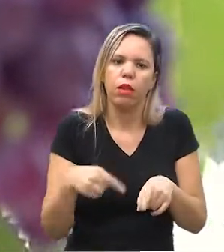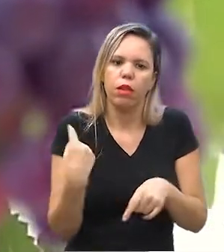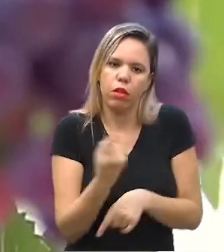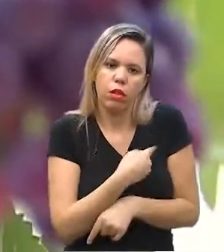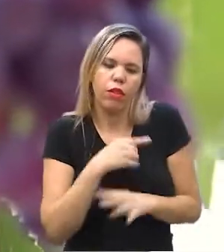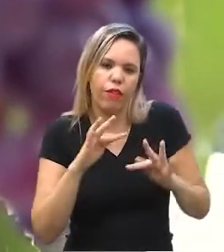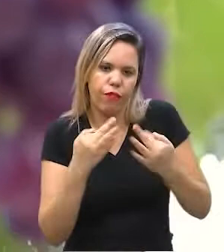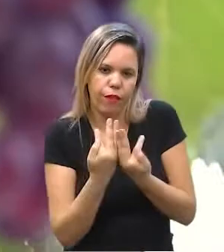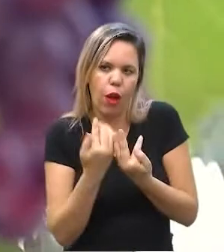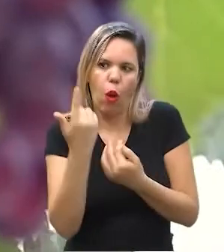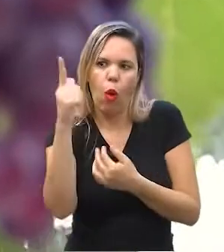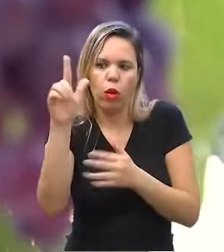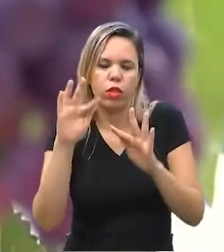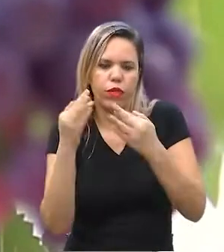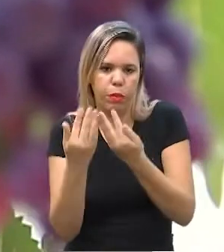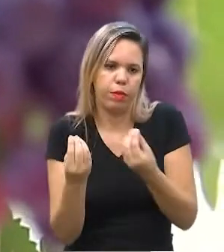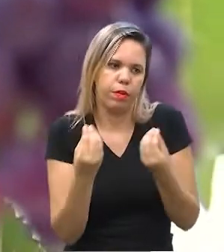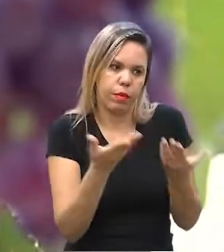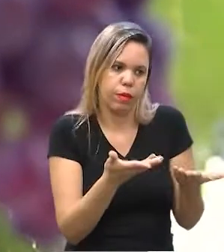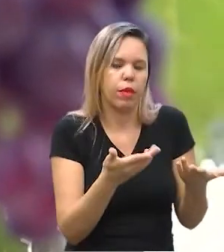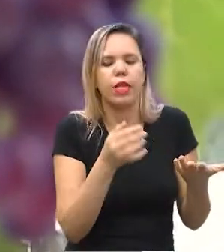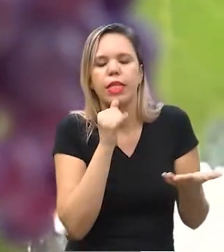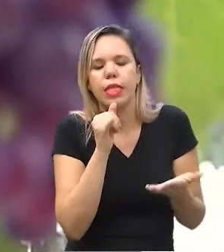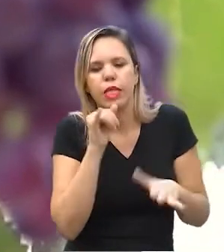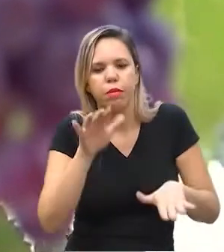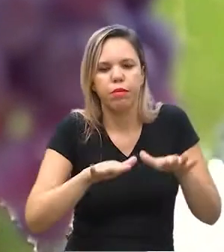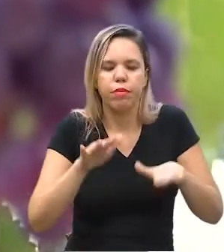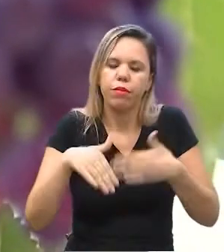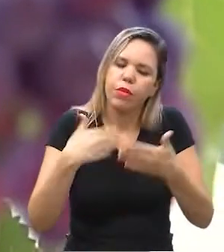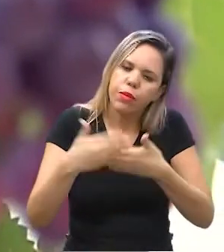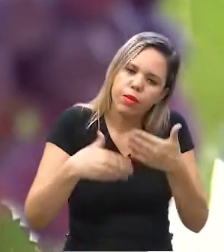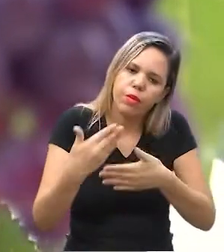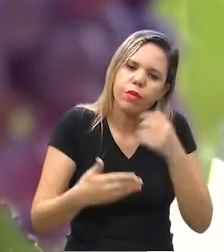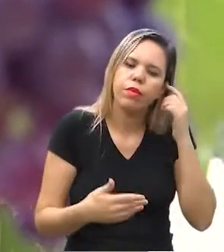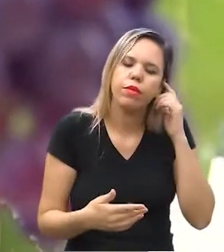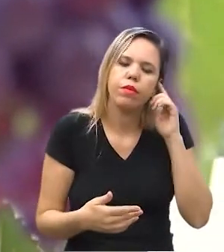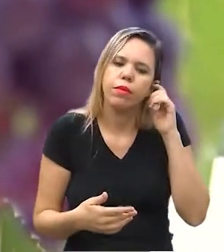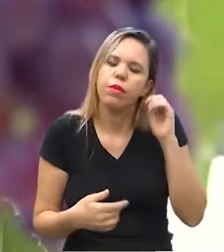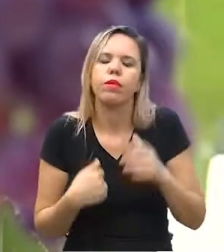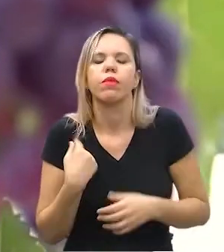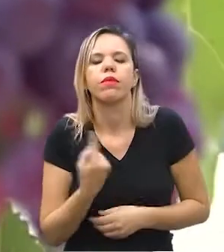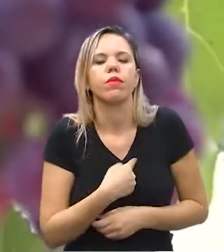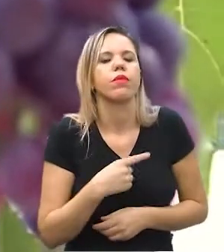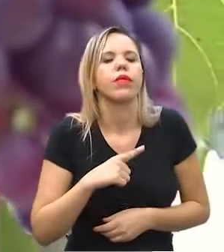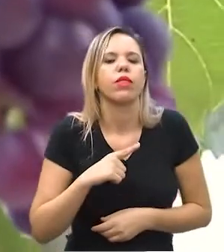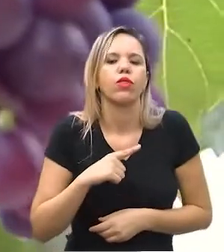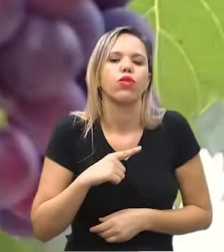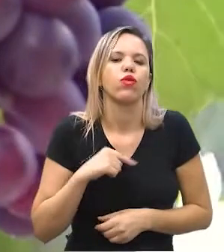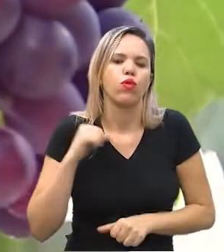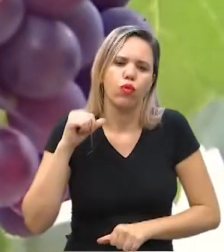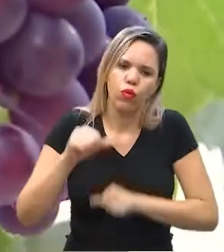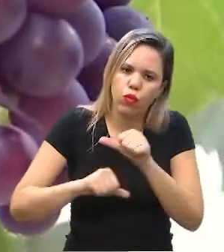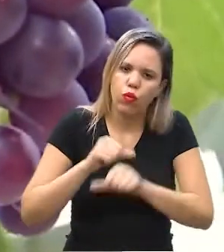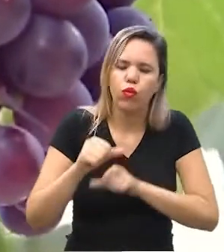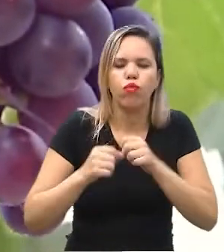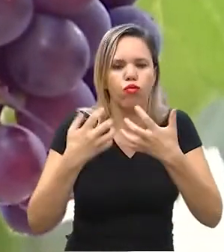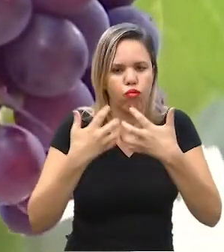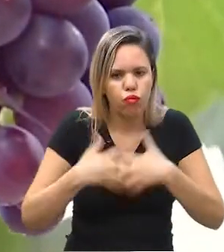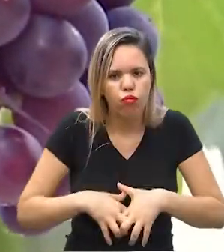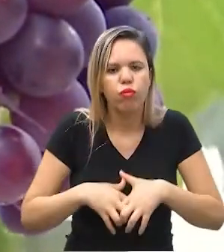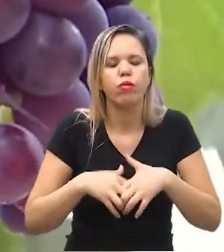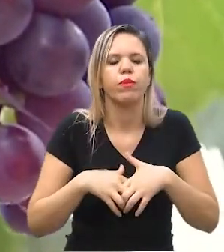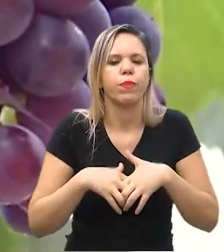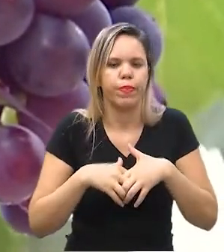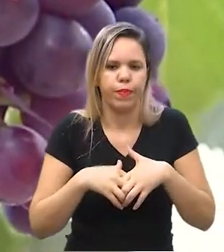nossa família para outras famílias. E aí foi quando a gente acabou desenrolando isso, até